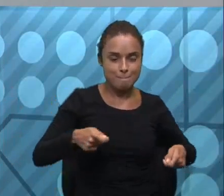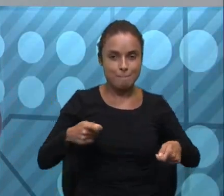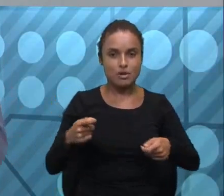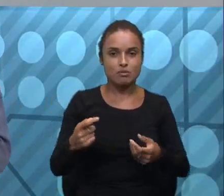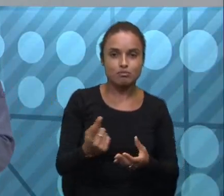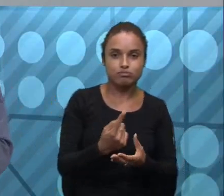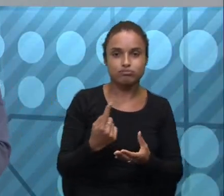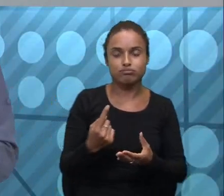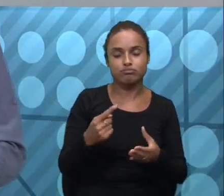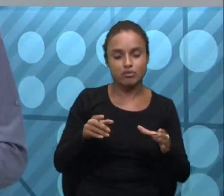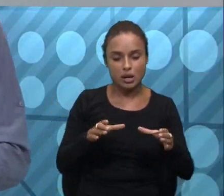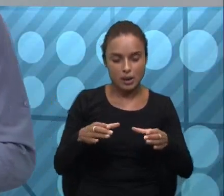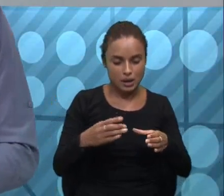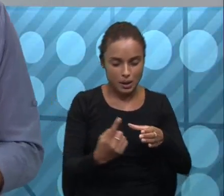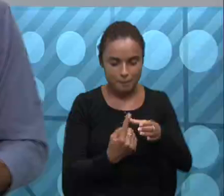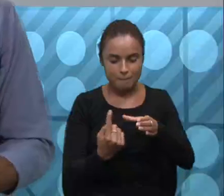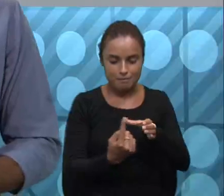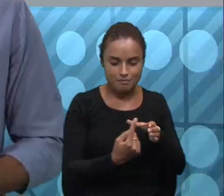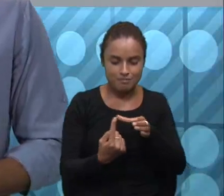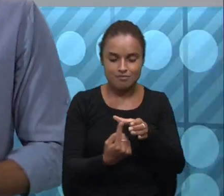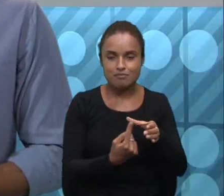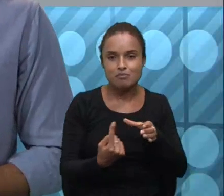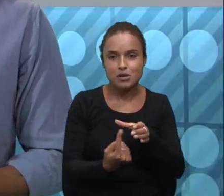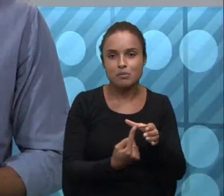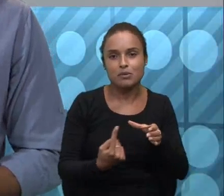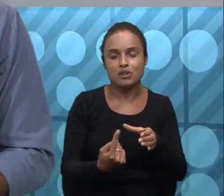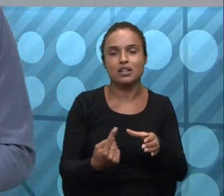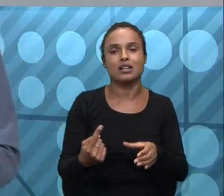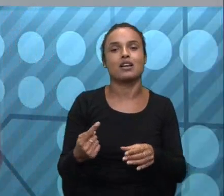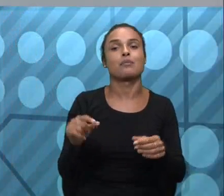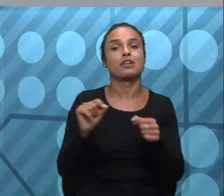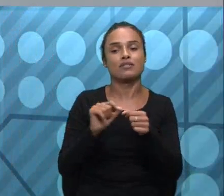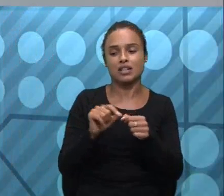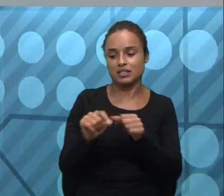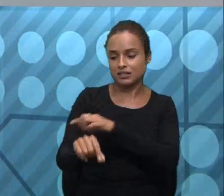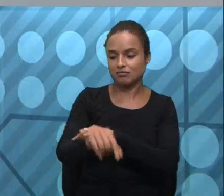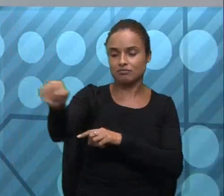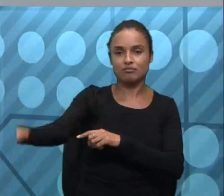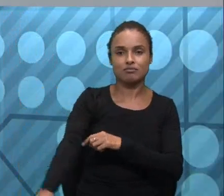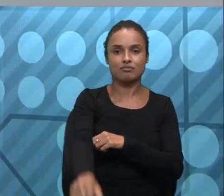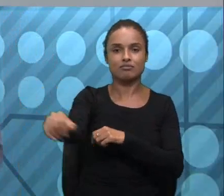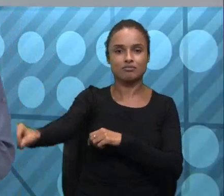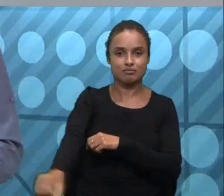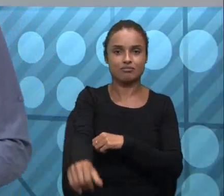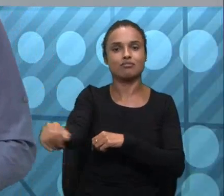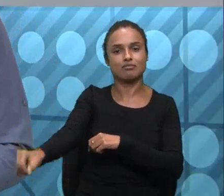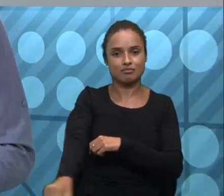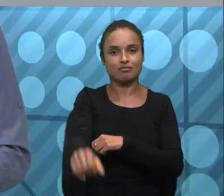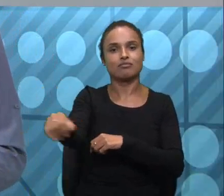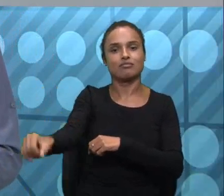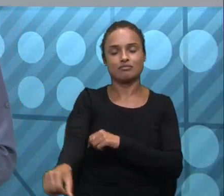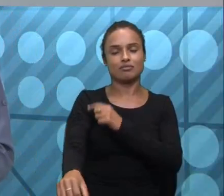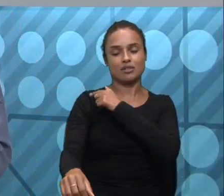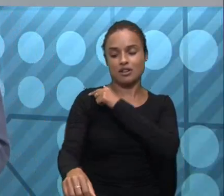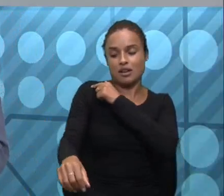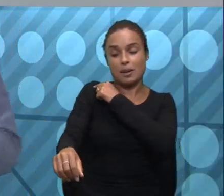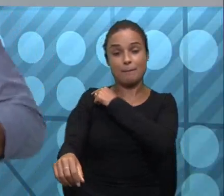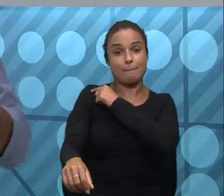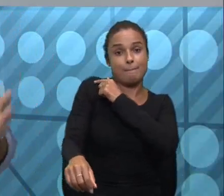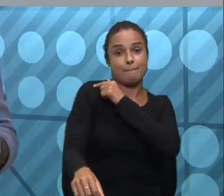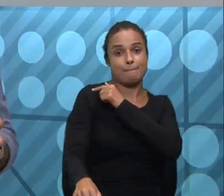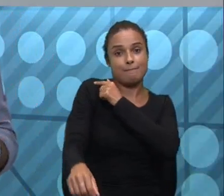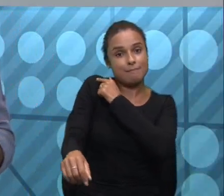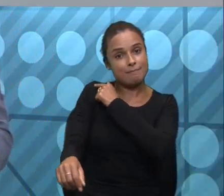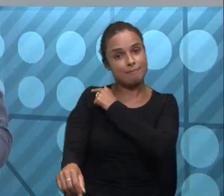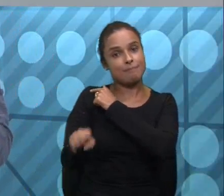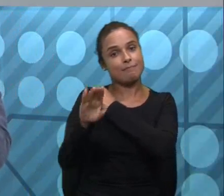o tutor aí, auxiliando bastante nesse processo. Vamos ver, que mais, pessoal? Que mais que a gente tem? Vocês estão vendo